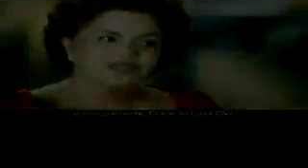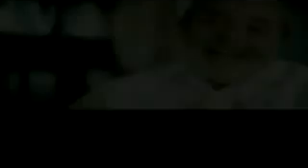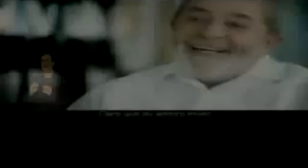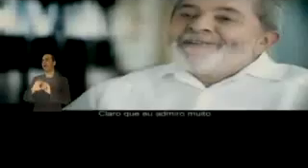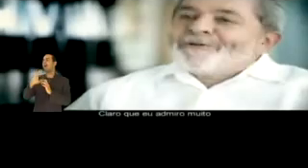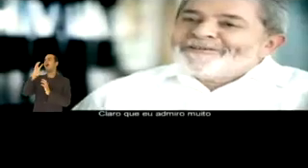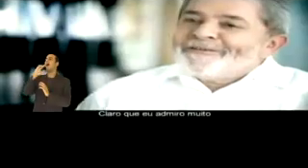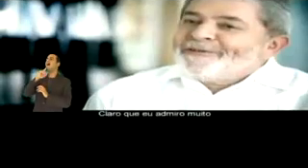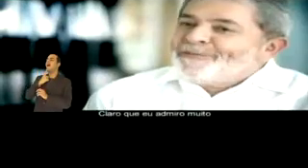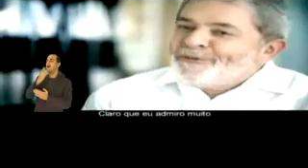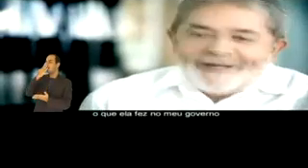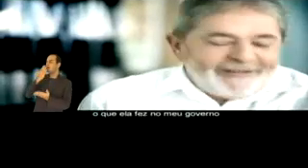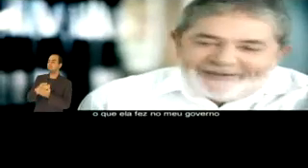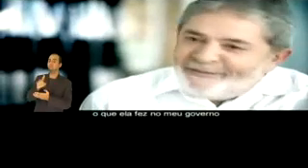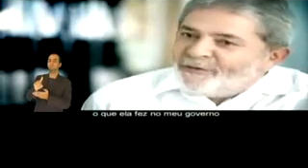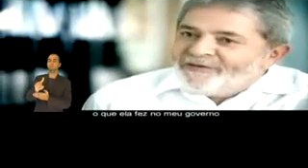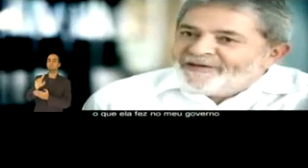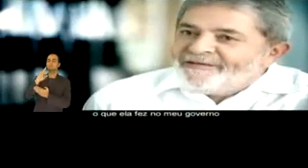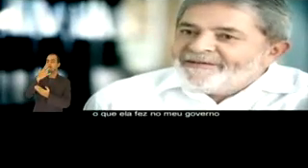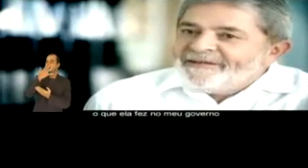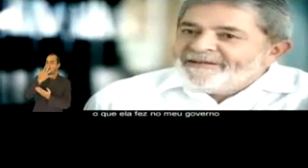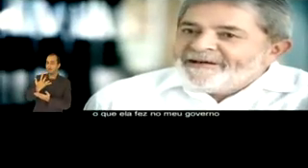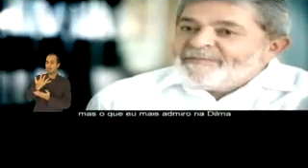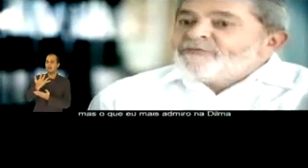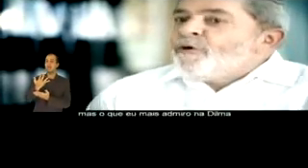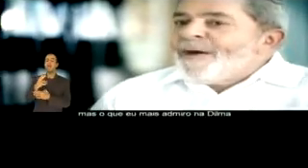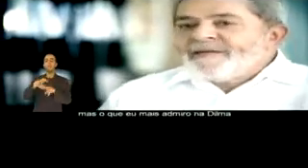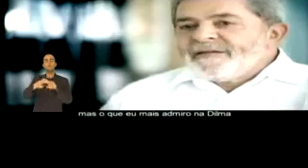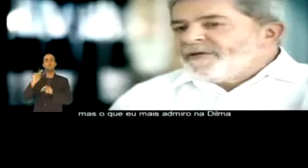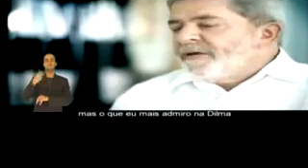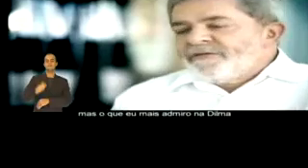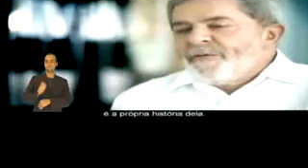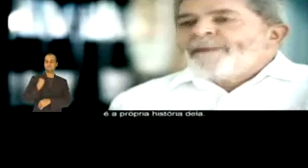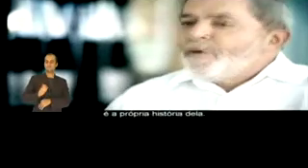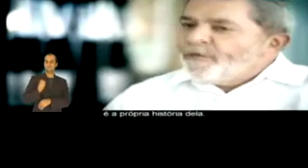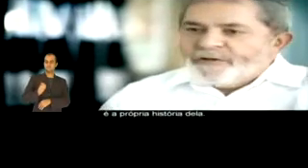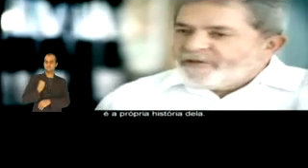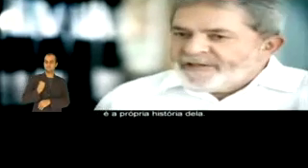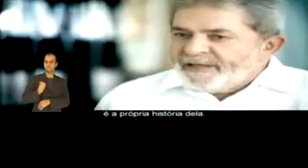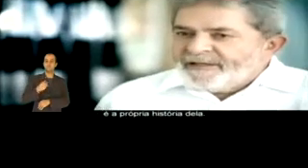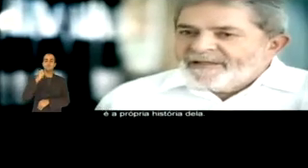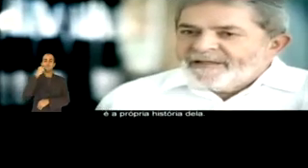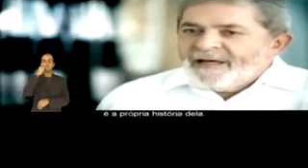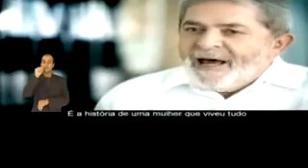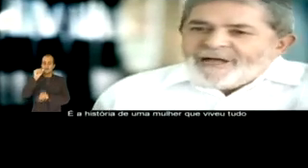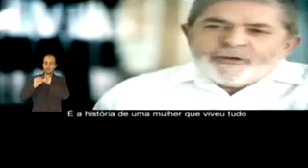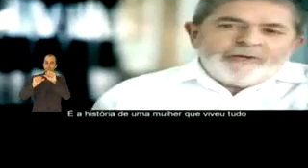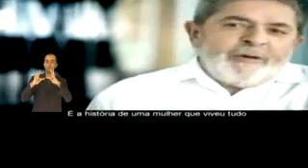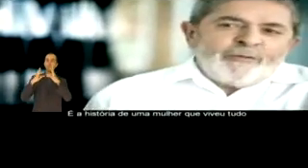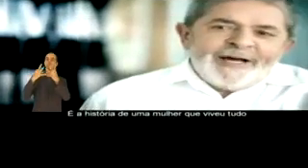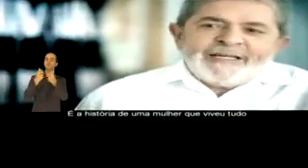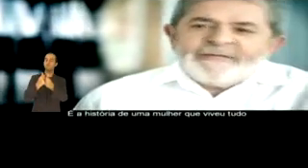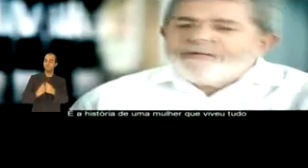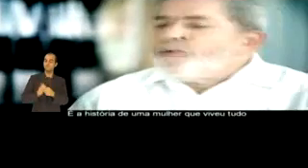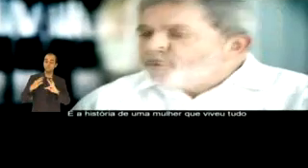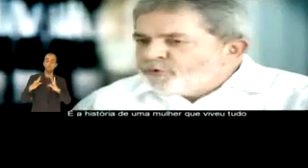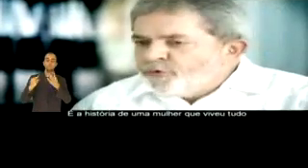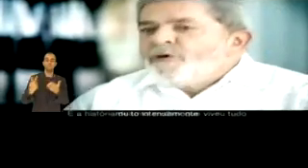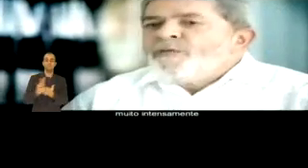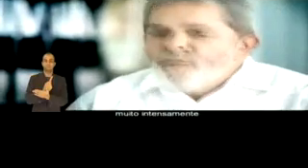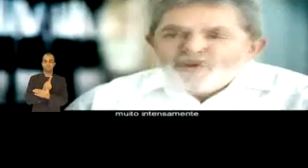Civil. Claro que eu admiro muito o que ela fez no meu governo. Mas o que eu mais admiro na Dilma é a própria história dela. A história de uma mulher que